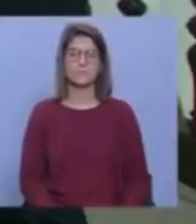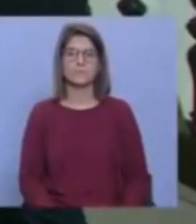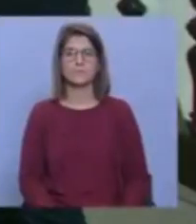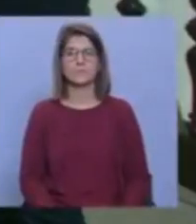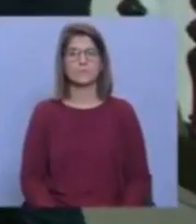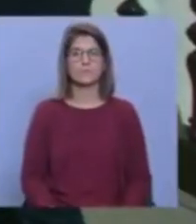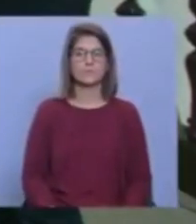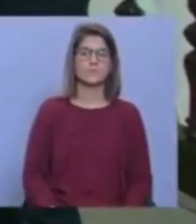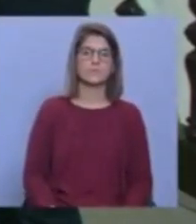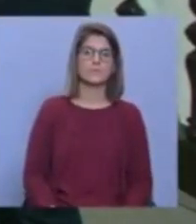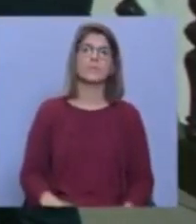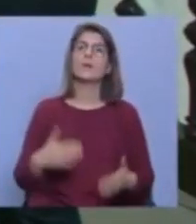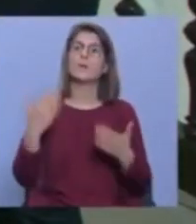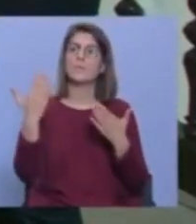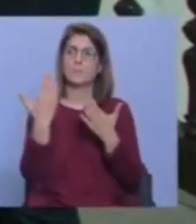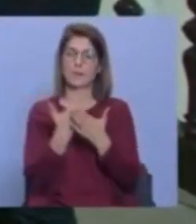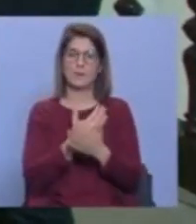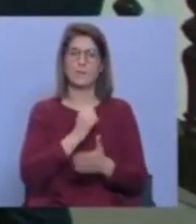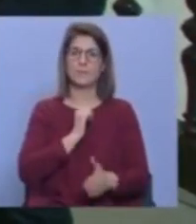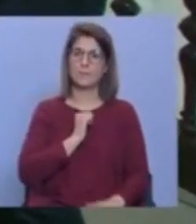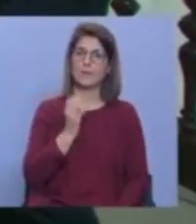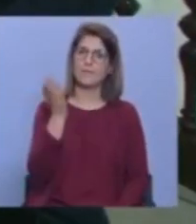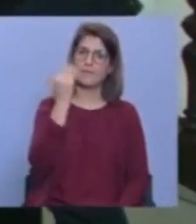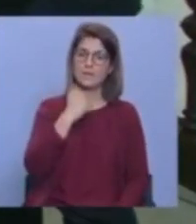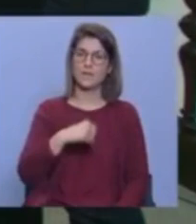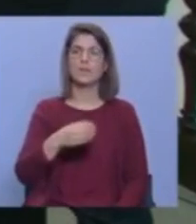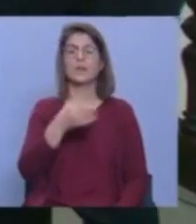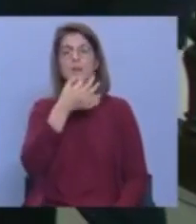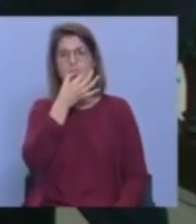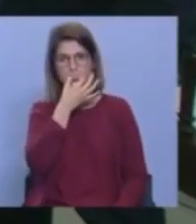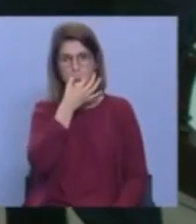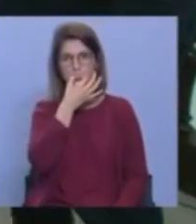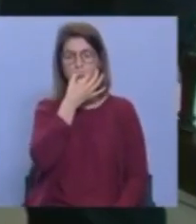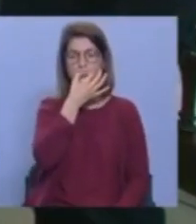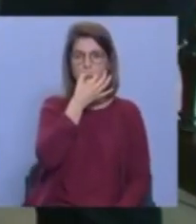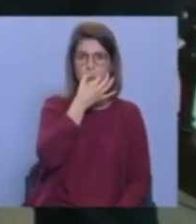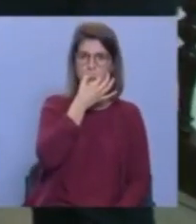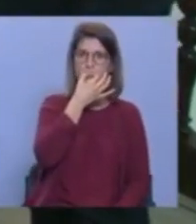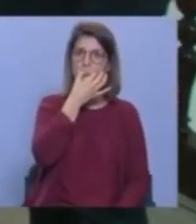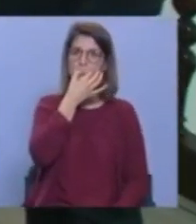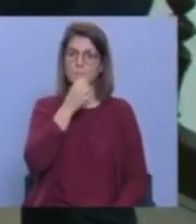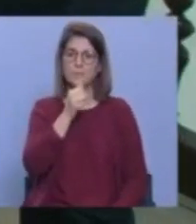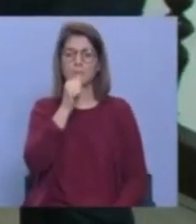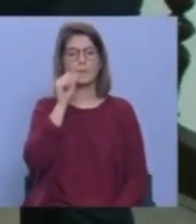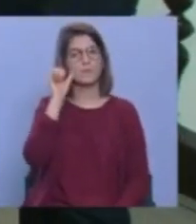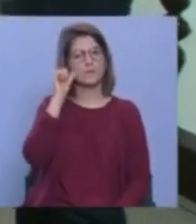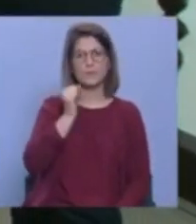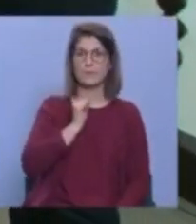Thank you.